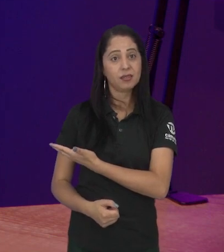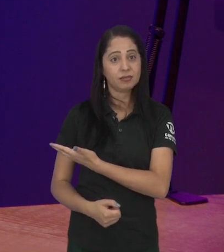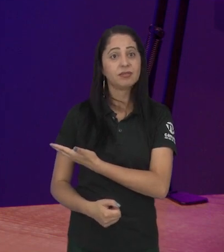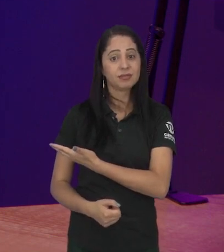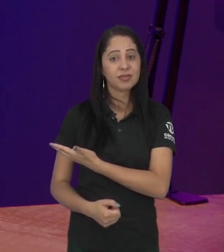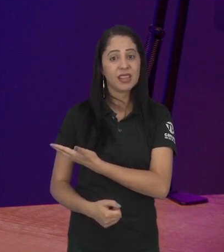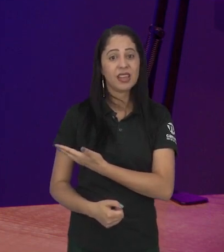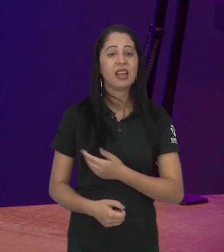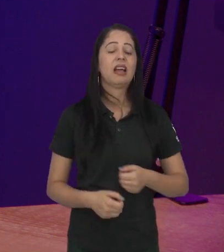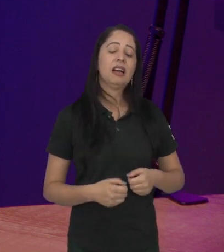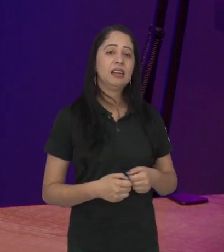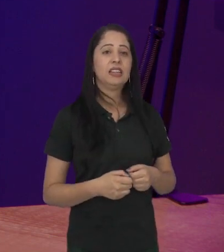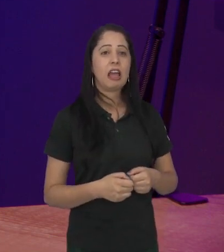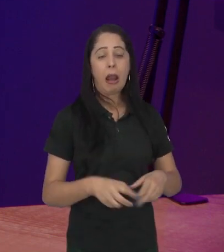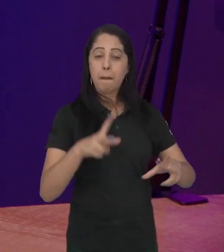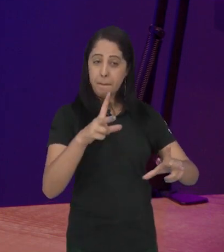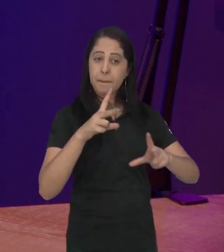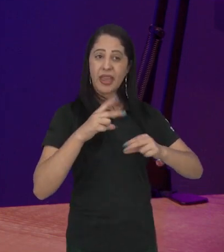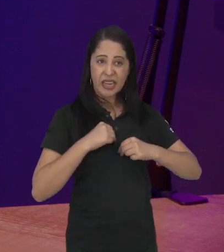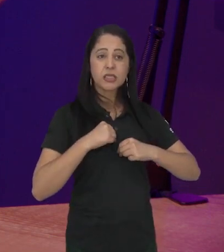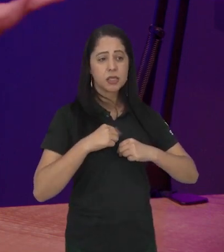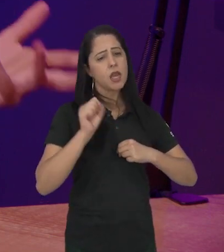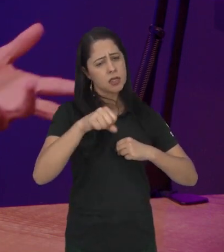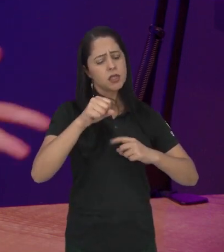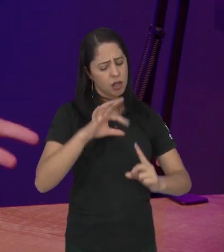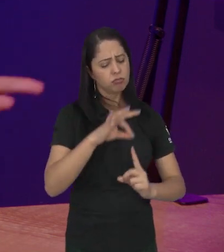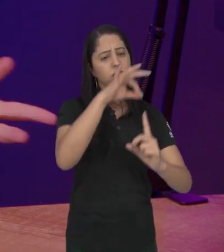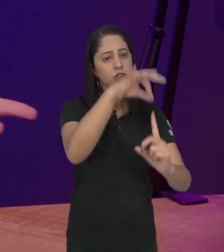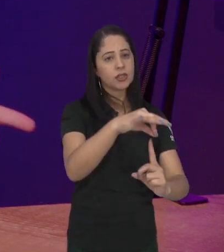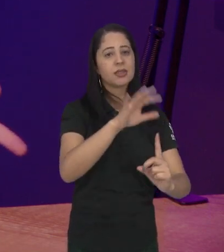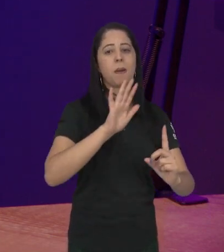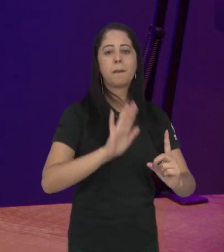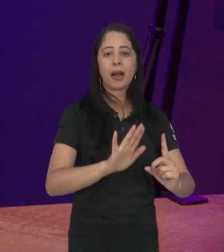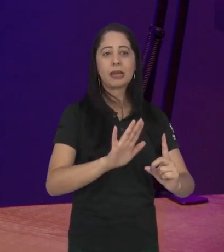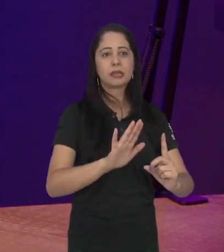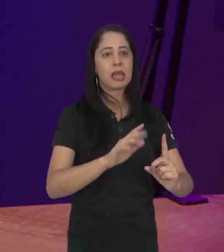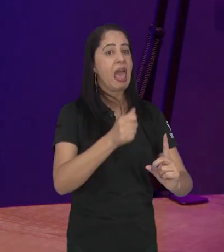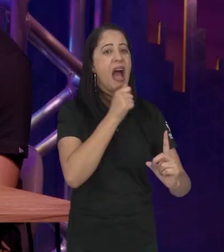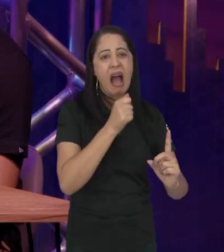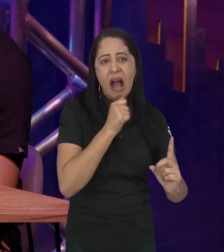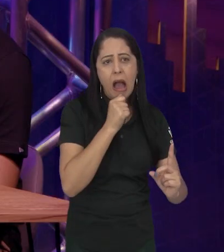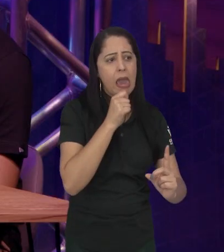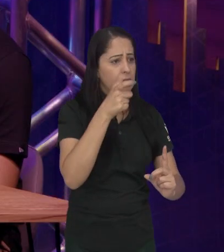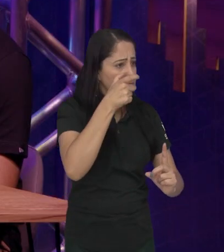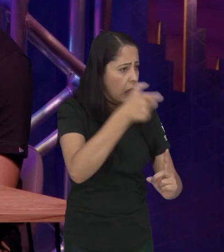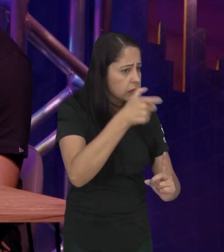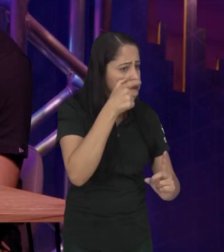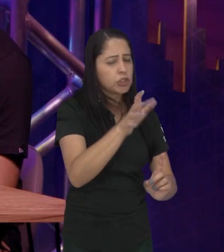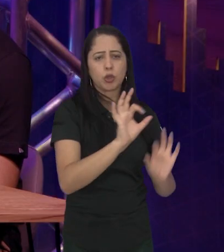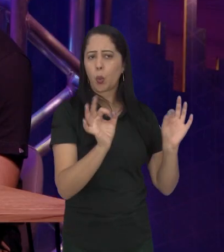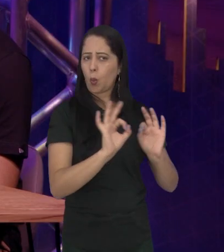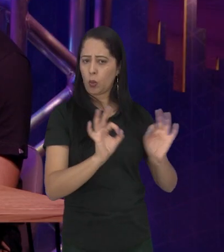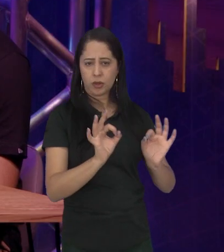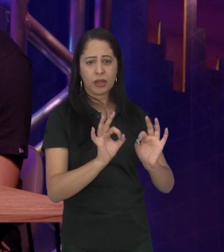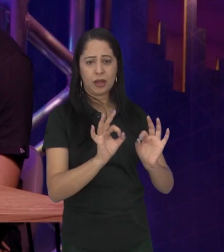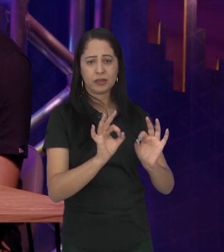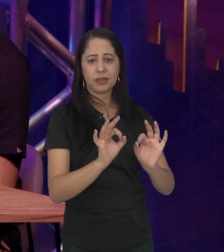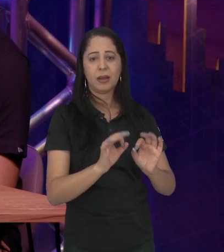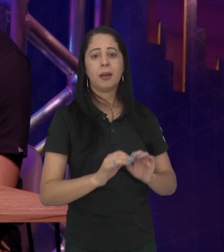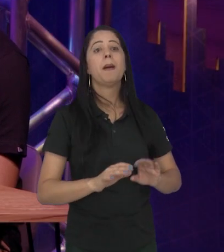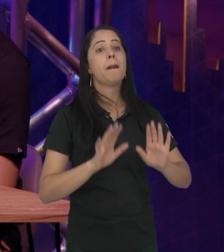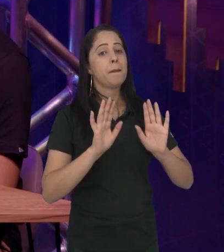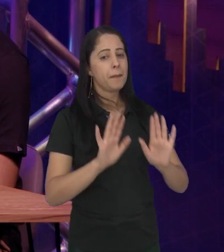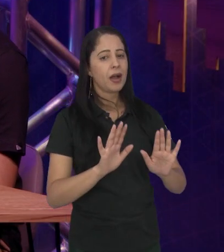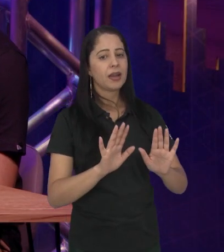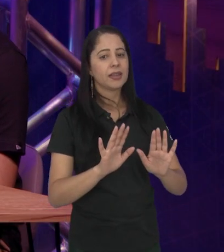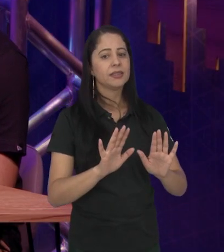do Pearl, que ficou de fora porque a galera falou que ela merecia, sim, indicação de melhor atriz. Eu ainda não assisti, porque esse filme eu acho que também nem entrou em cartaz aqui no